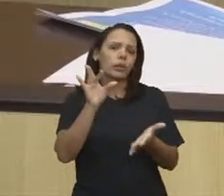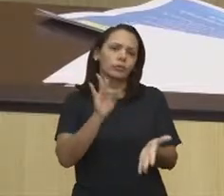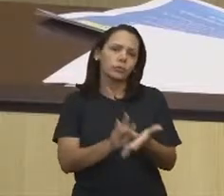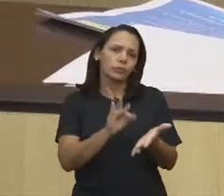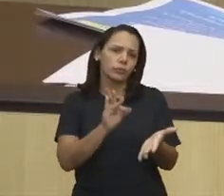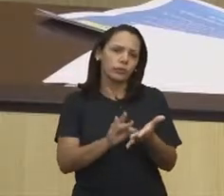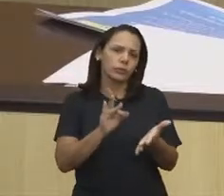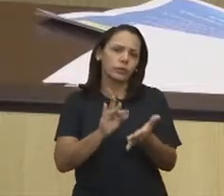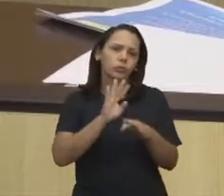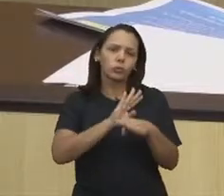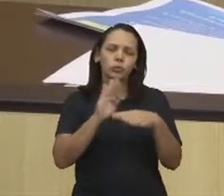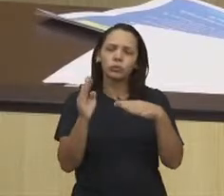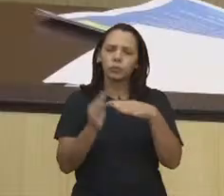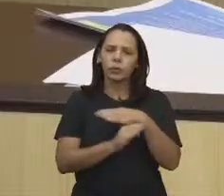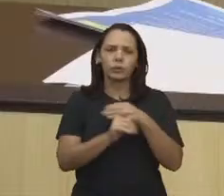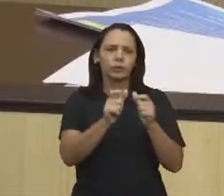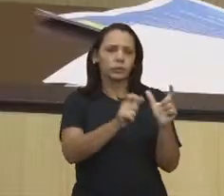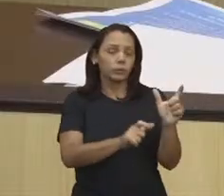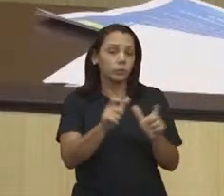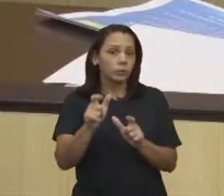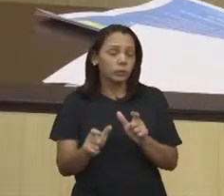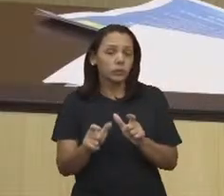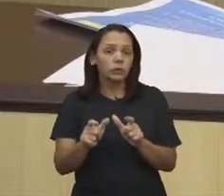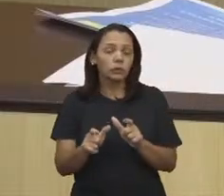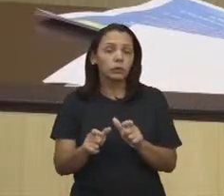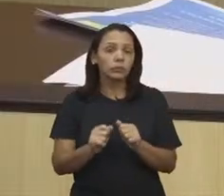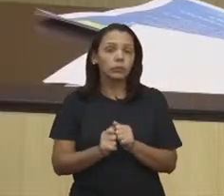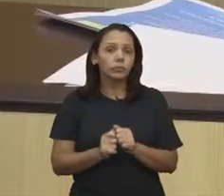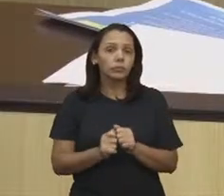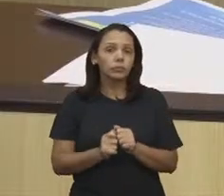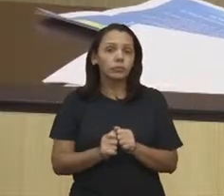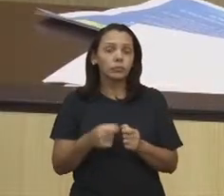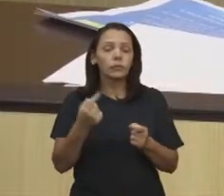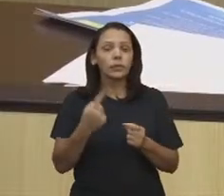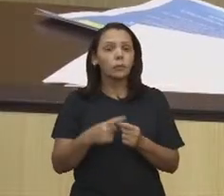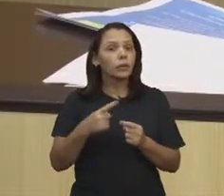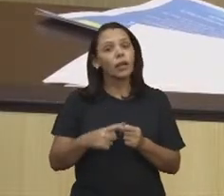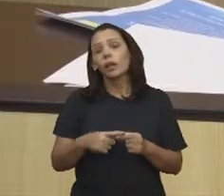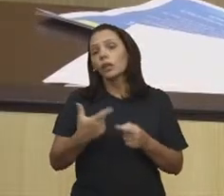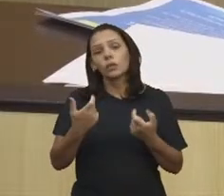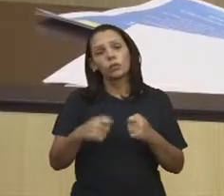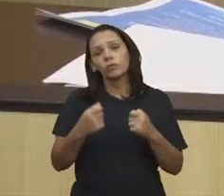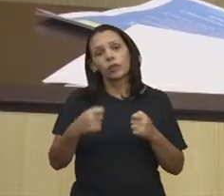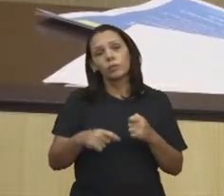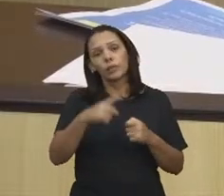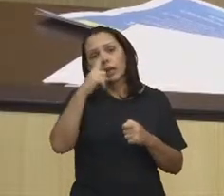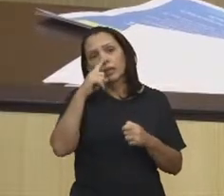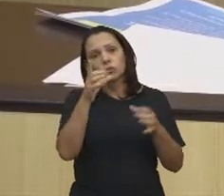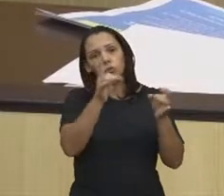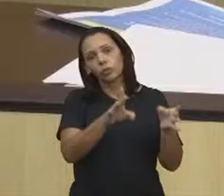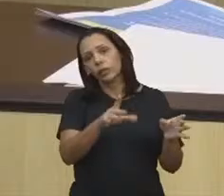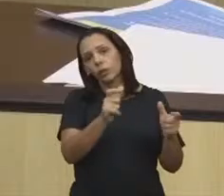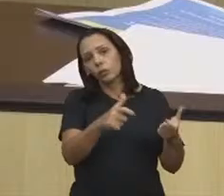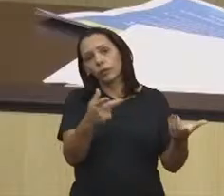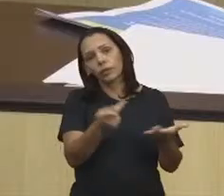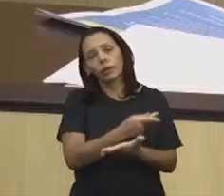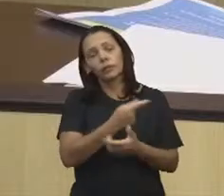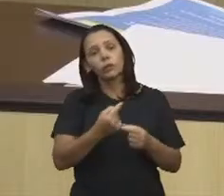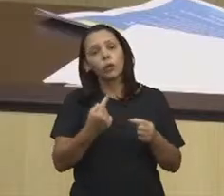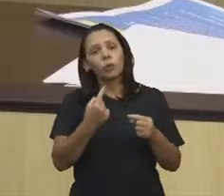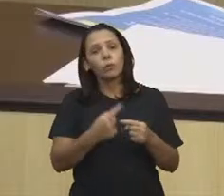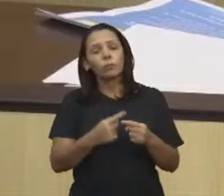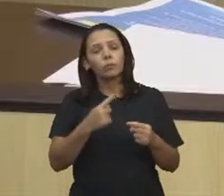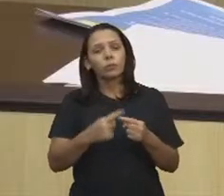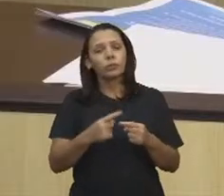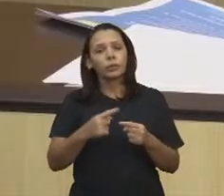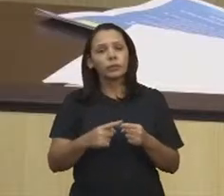daquelas pessoas, né? Sem falar que as pessoas não vão mais precisar jogar entulho naquele local, porque para